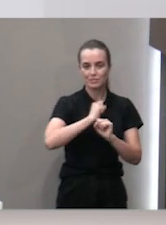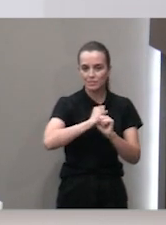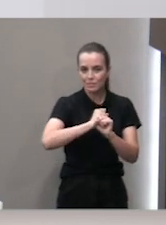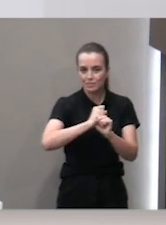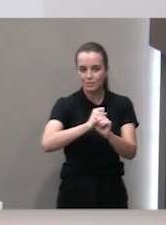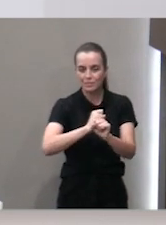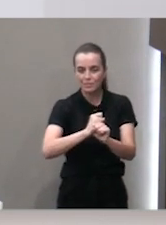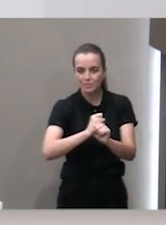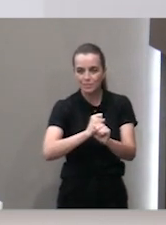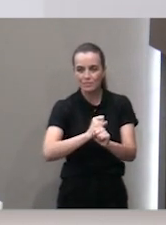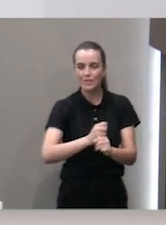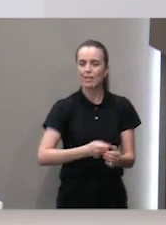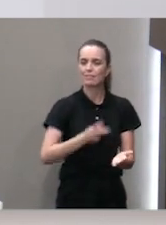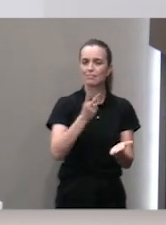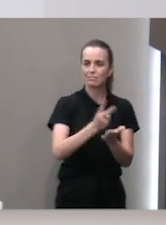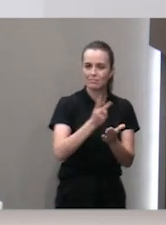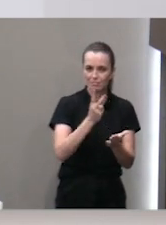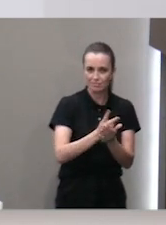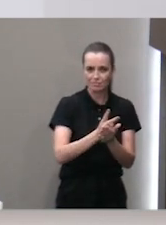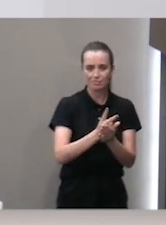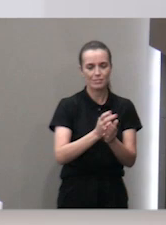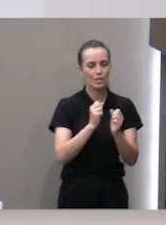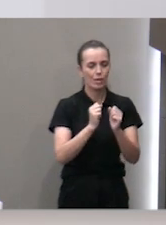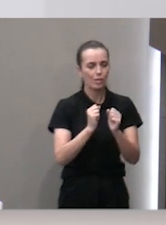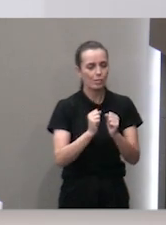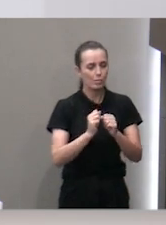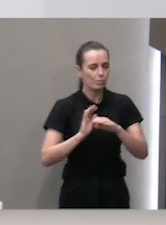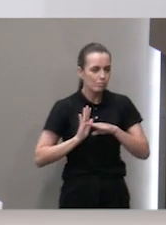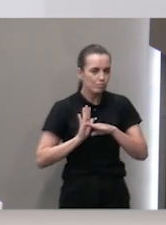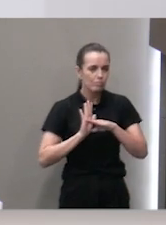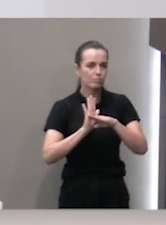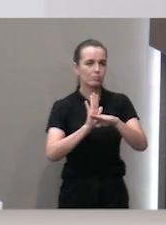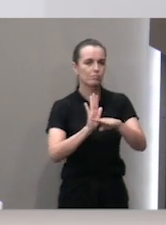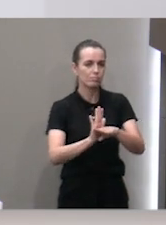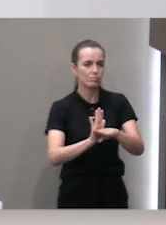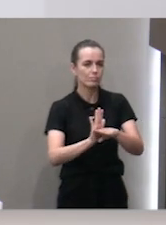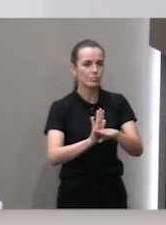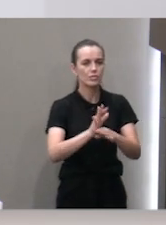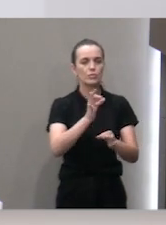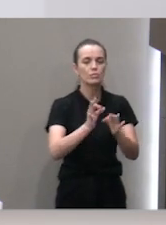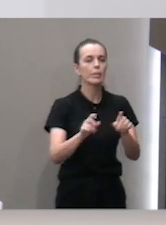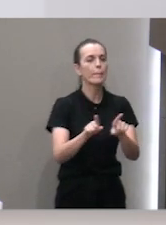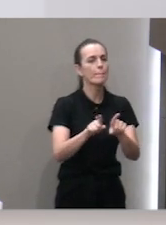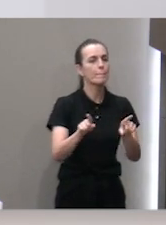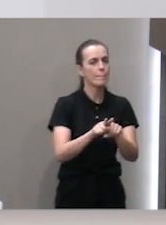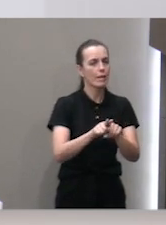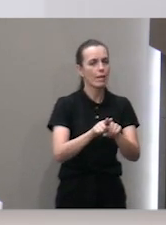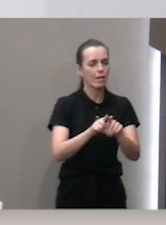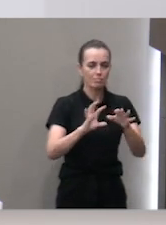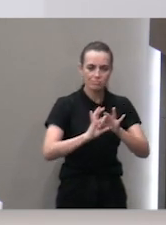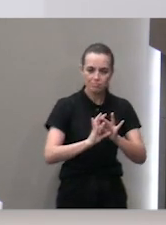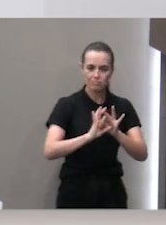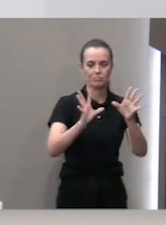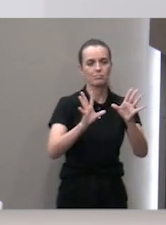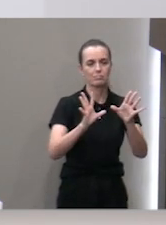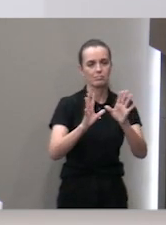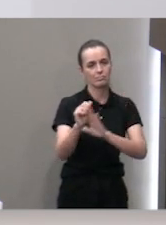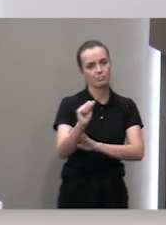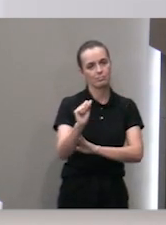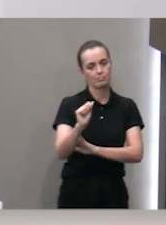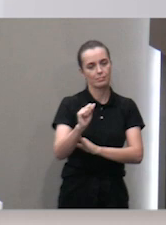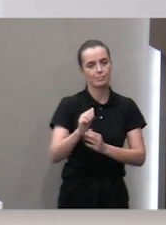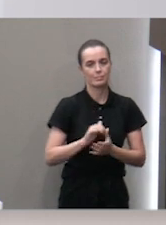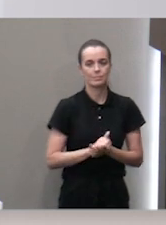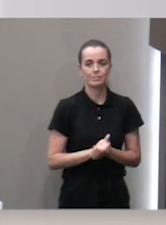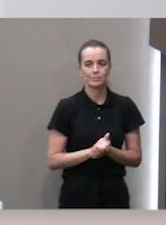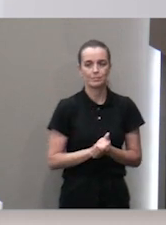sempre pôde contar com o apoio de seu corpo jurídico, que fica à disposição de todos os nossos associados.